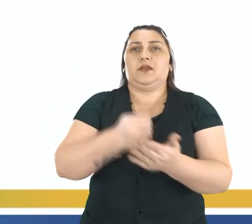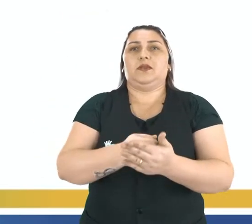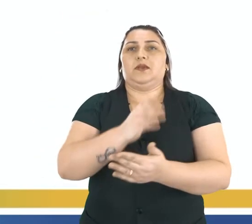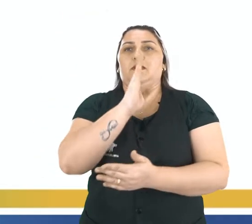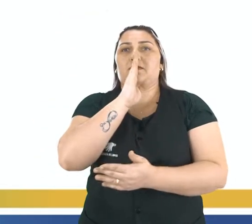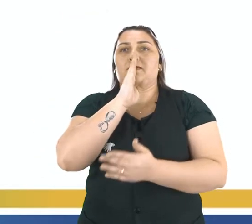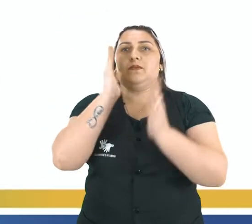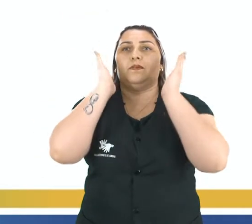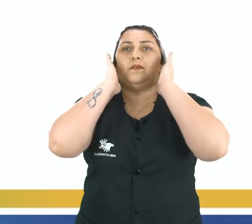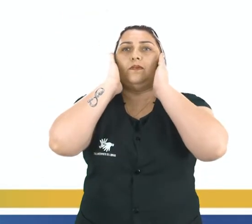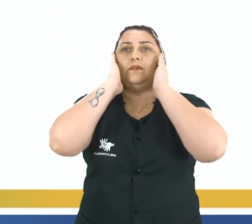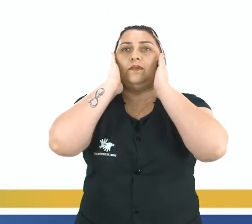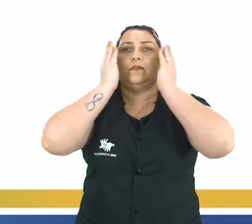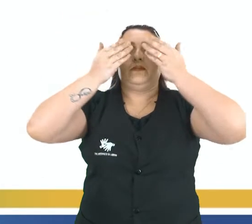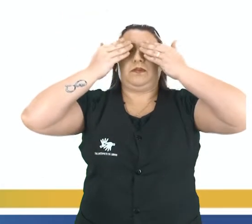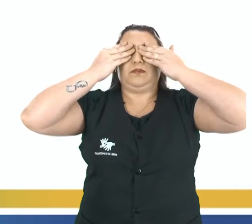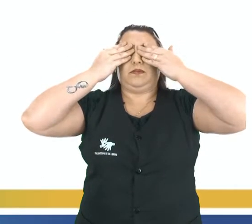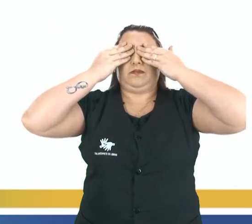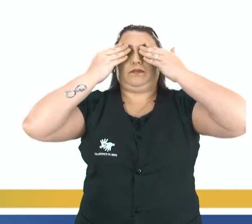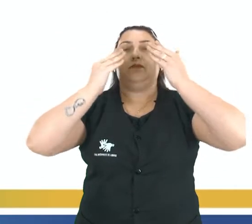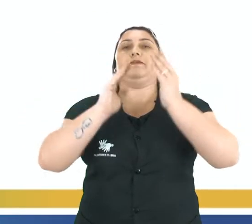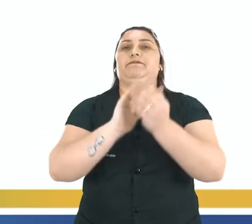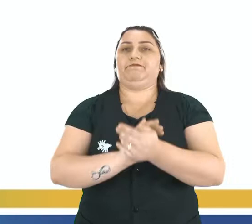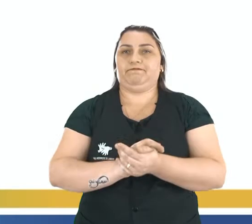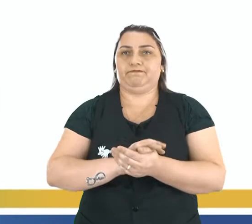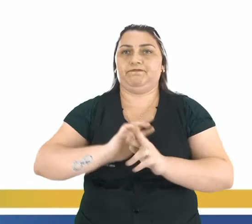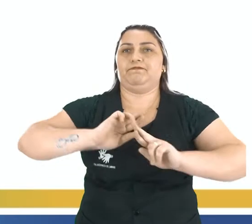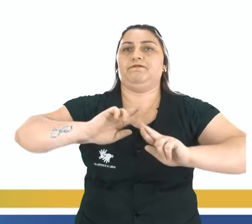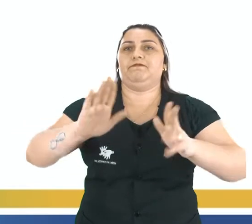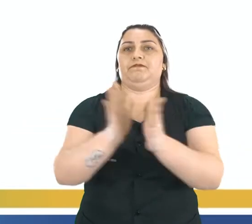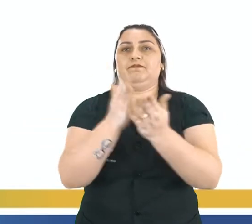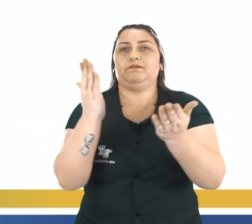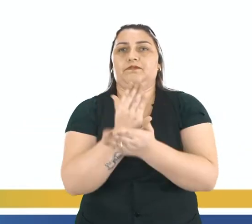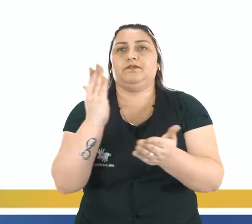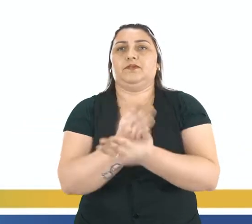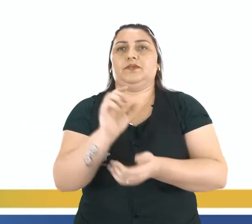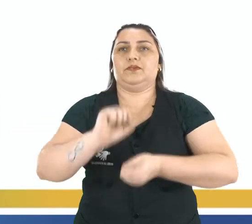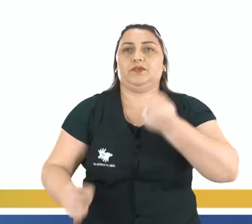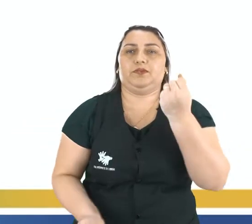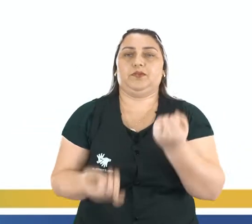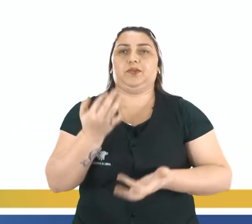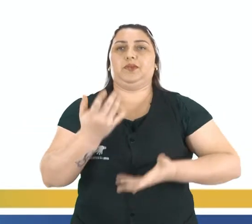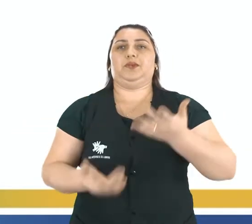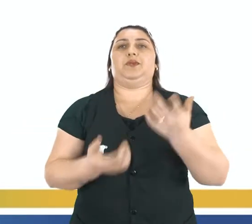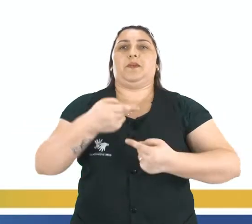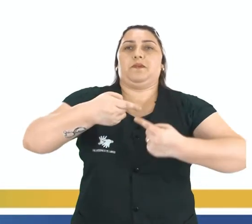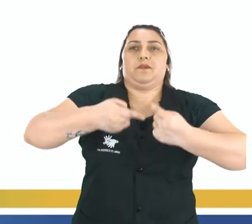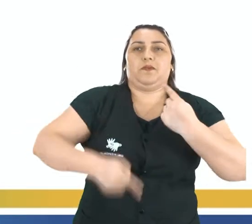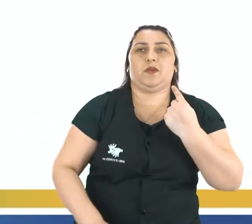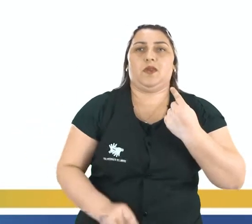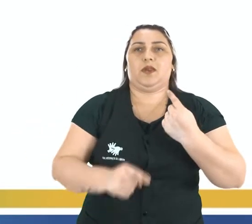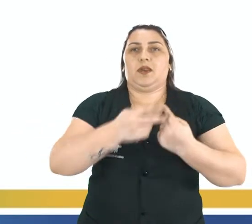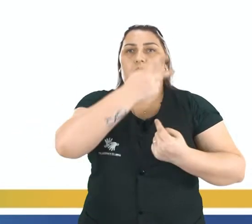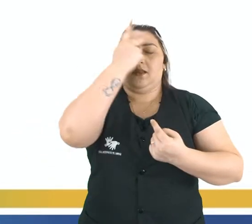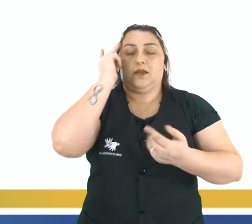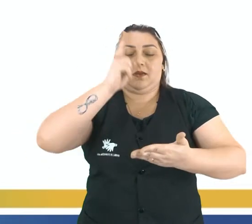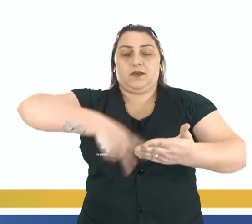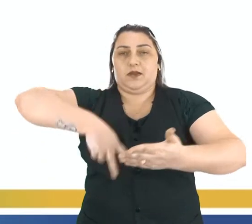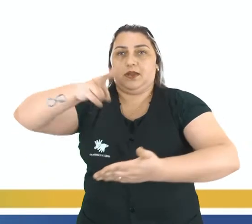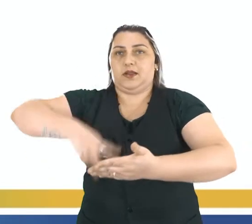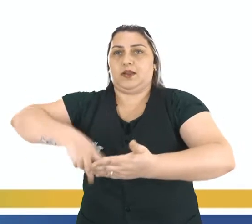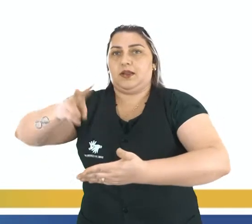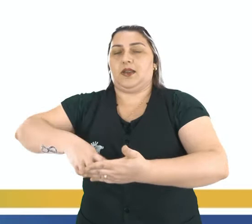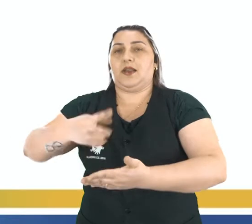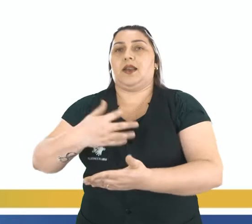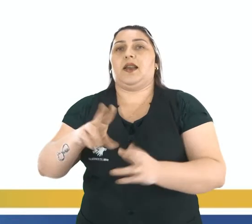censura. Várias músicas vão ser censuradas, vários livros vão ser queimados, vão ser proibidos a sua circulação.